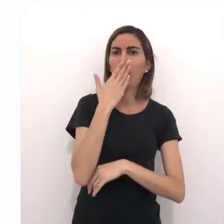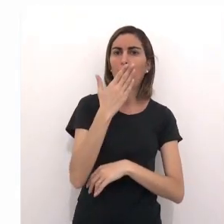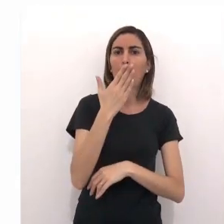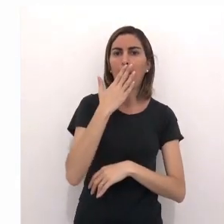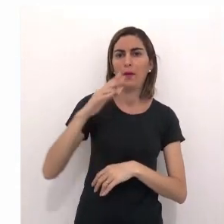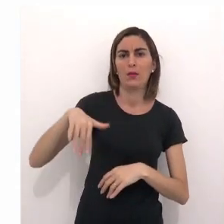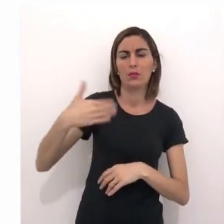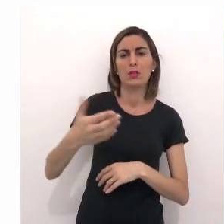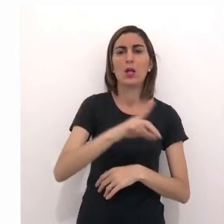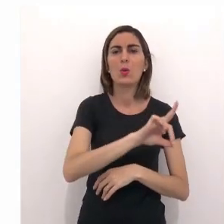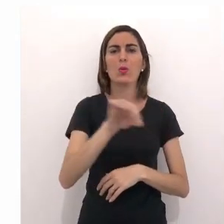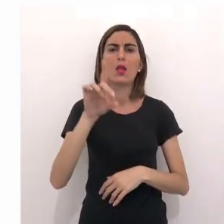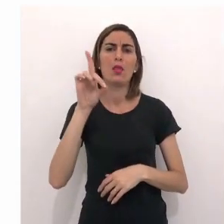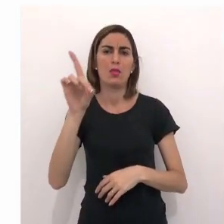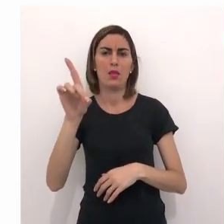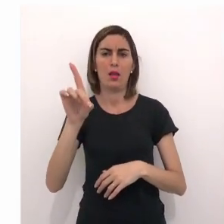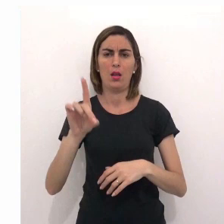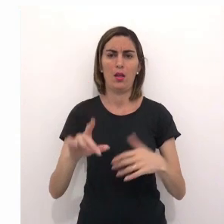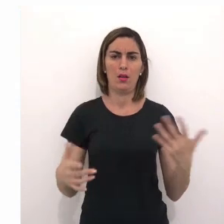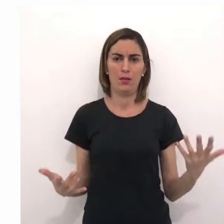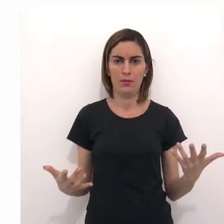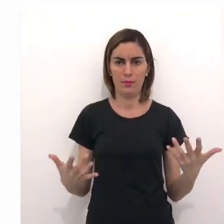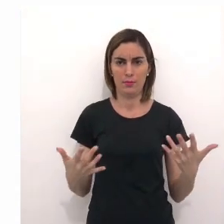ter lá sua eficácia.